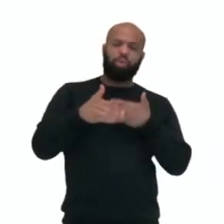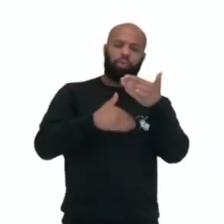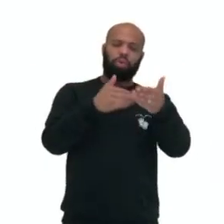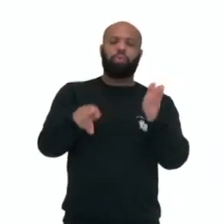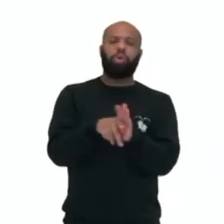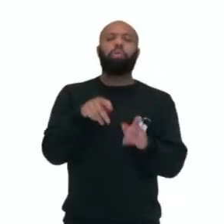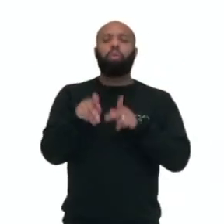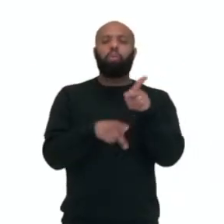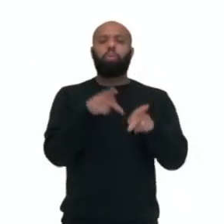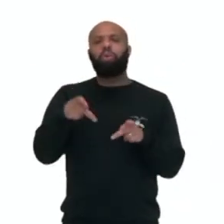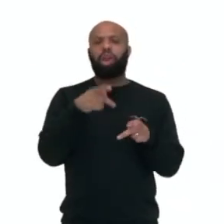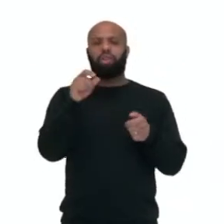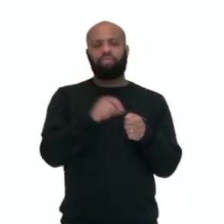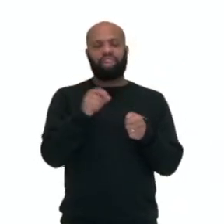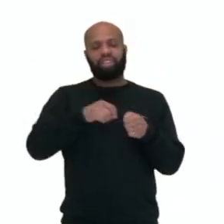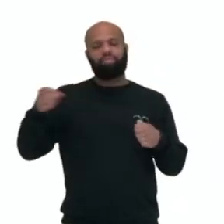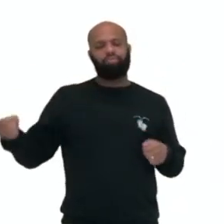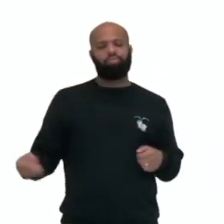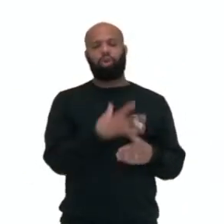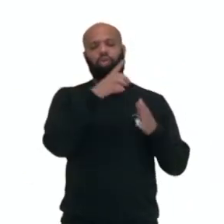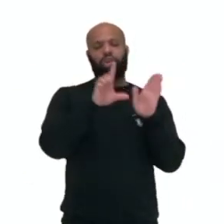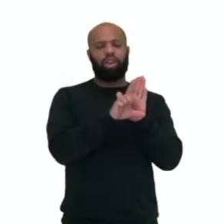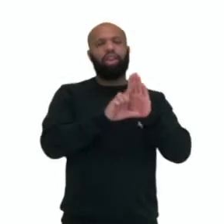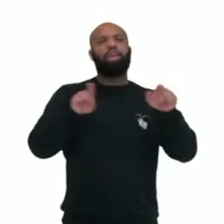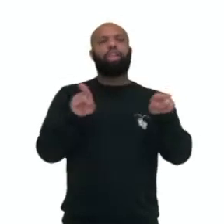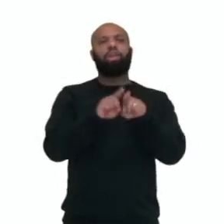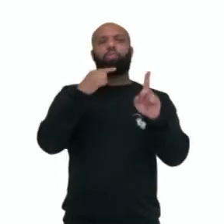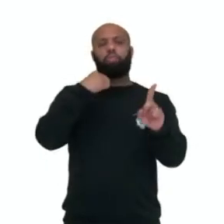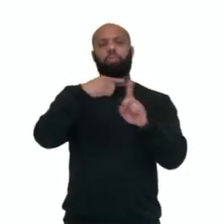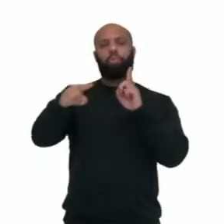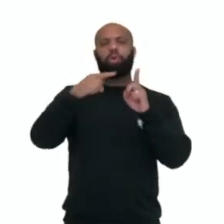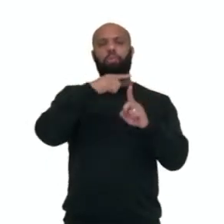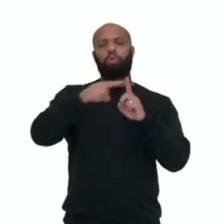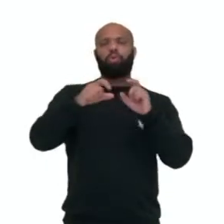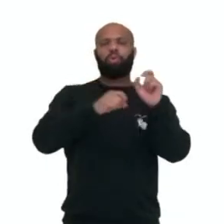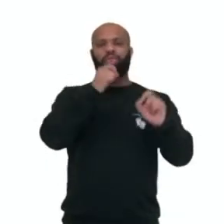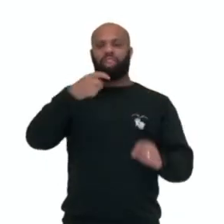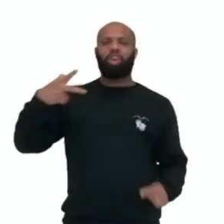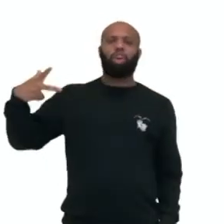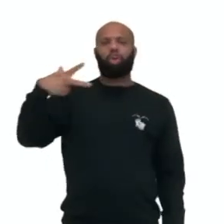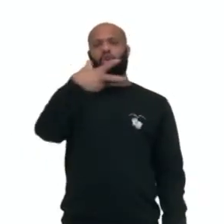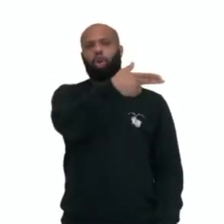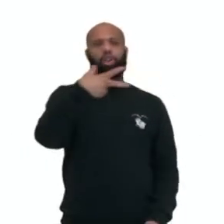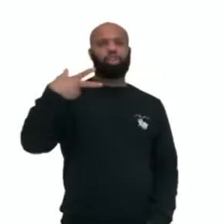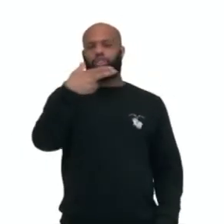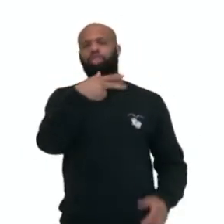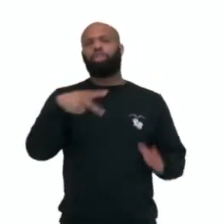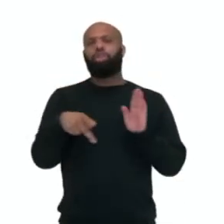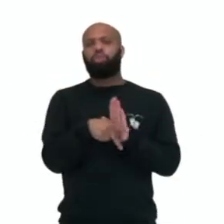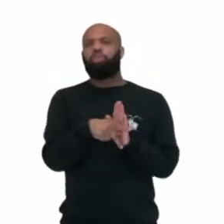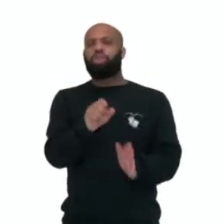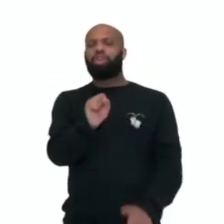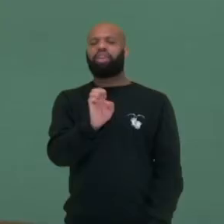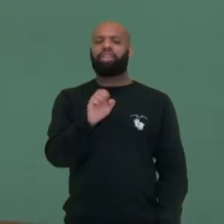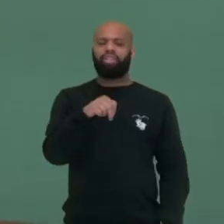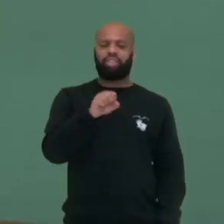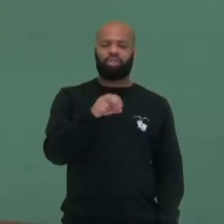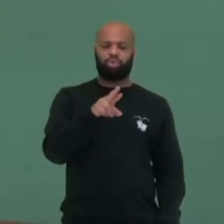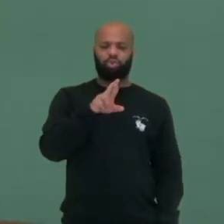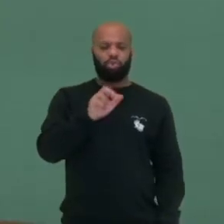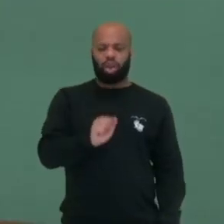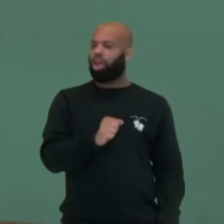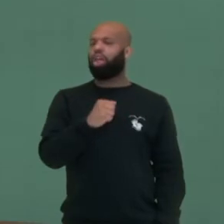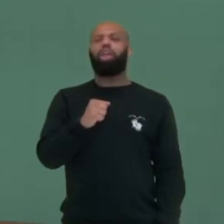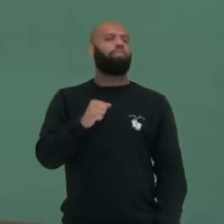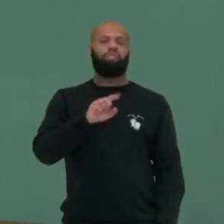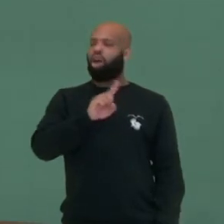de novas leis e proibiu a censura no Brasil. A censura passou a ser totalmente proibida no Brasil pela